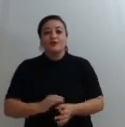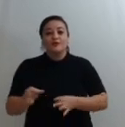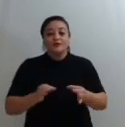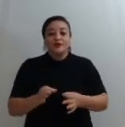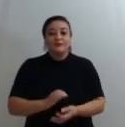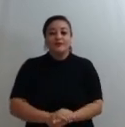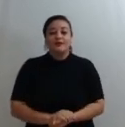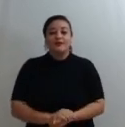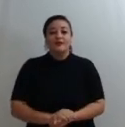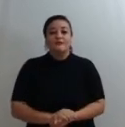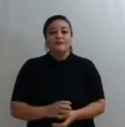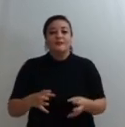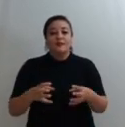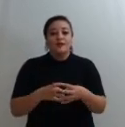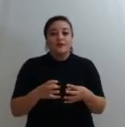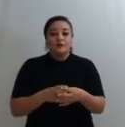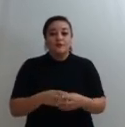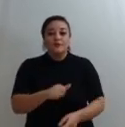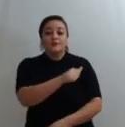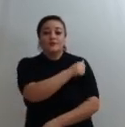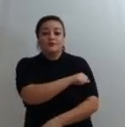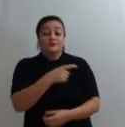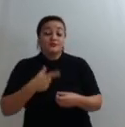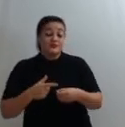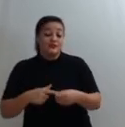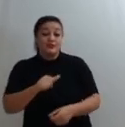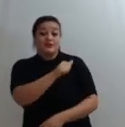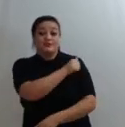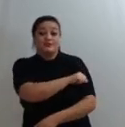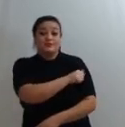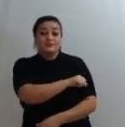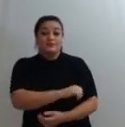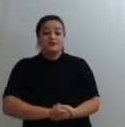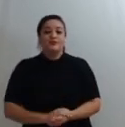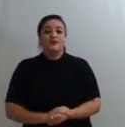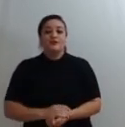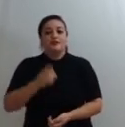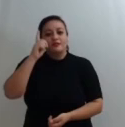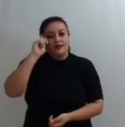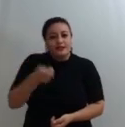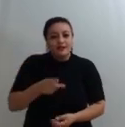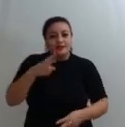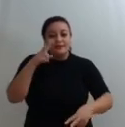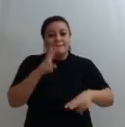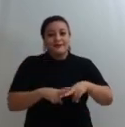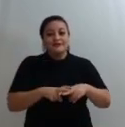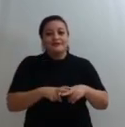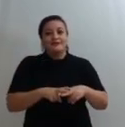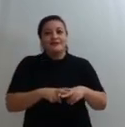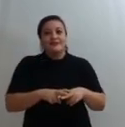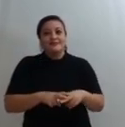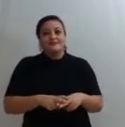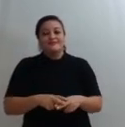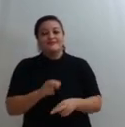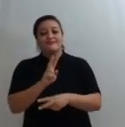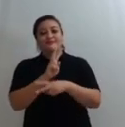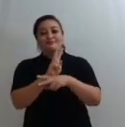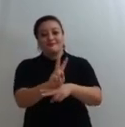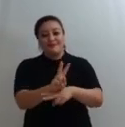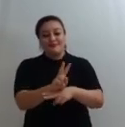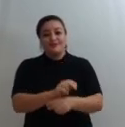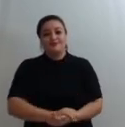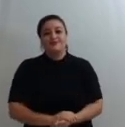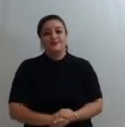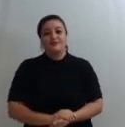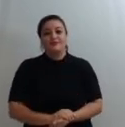em comunidade da cidade do Rio de Janeiro, foi decretada prisão preventiva e a liminar indeferida na